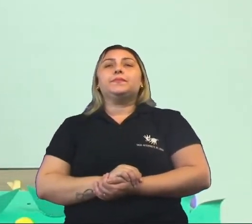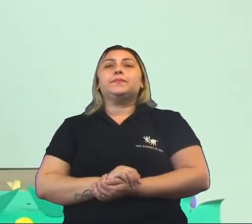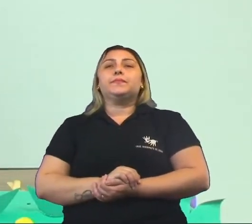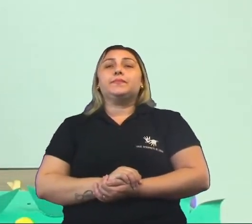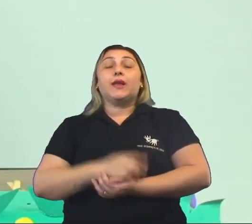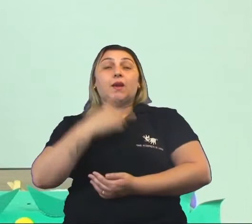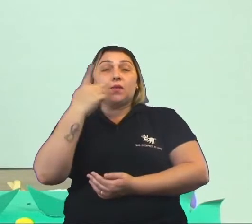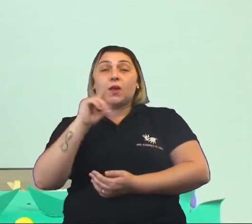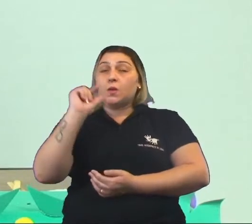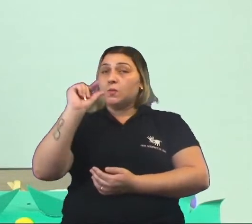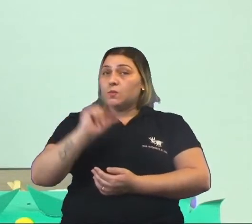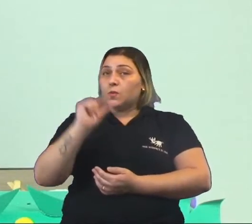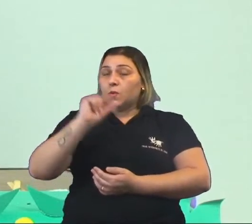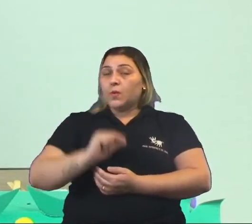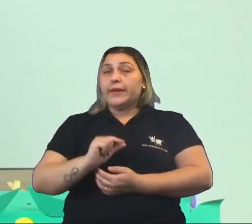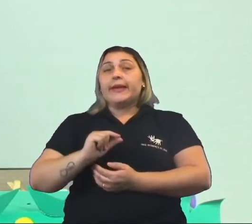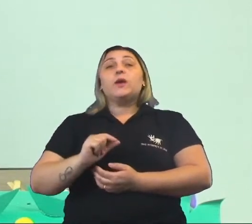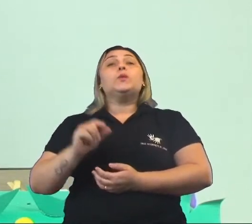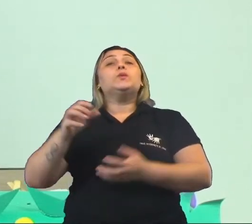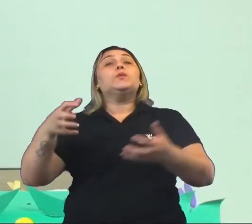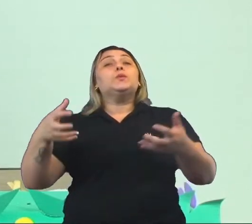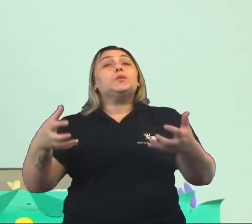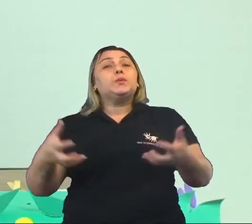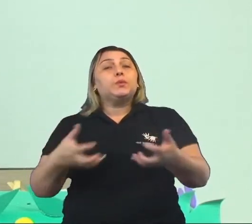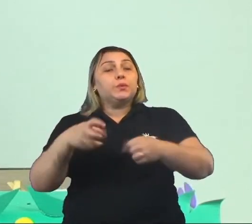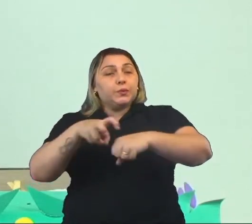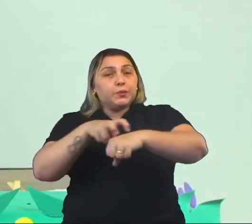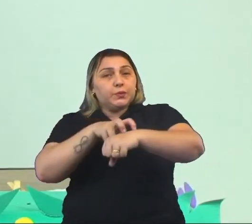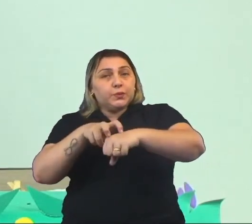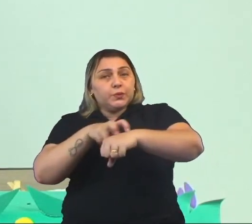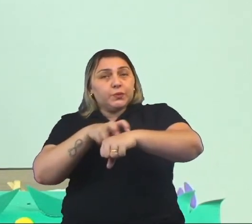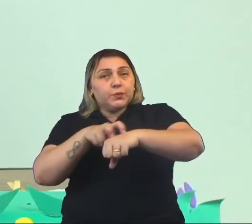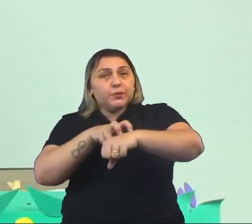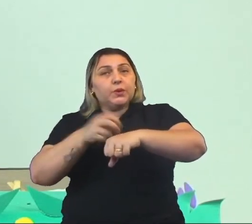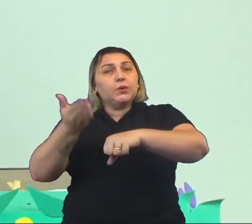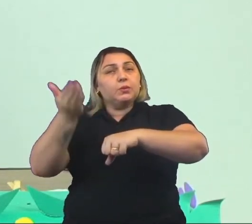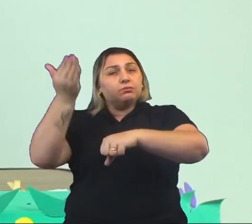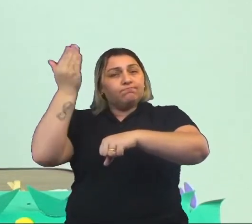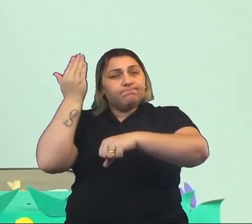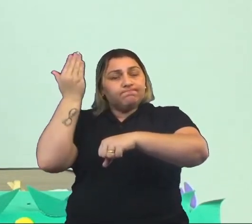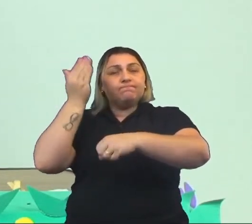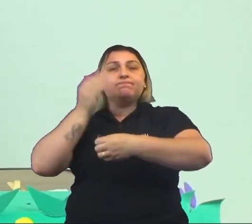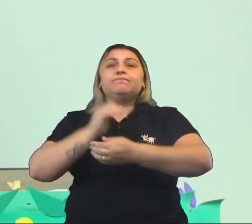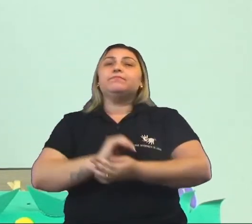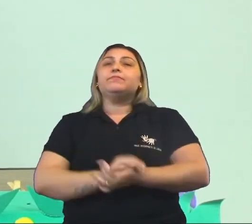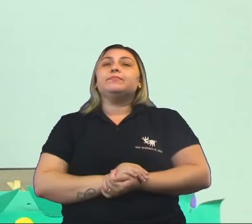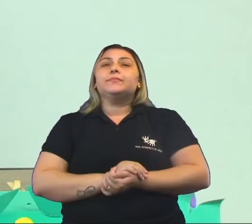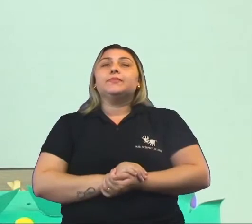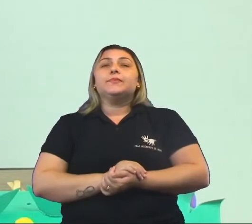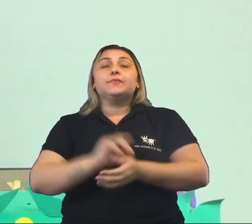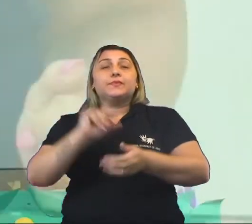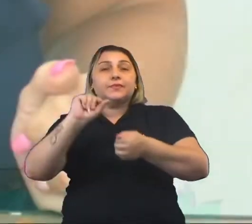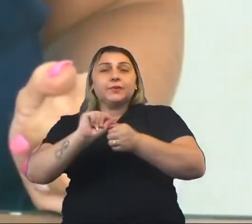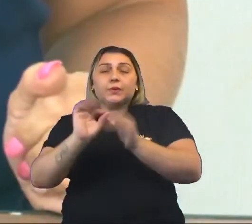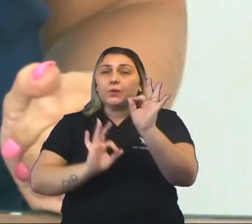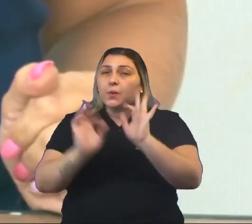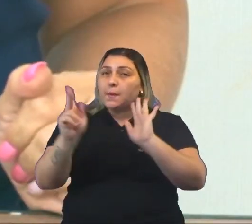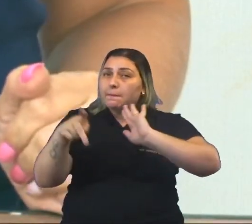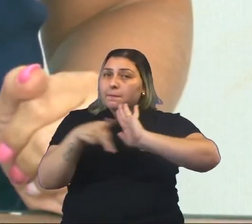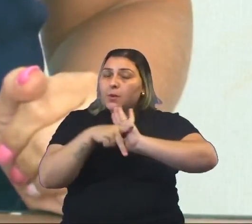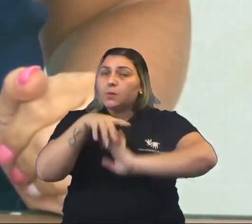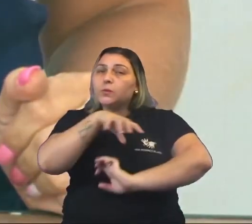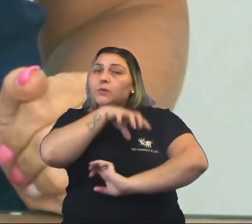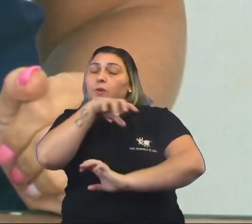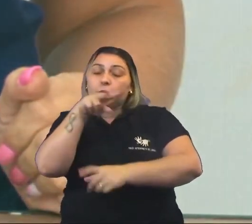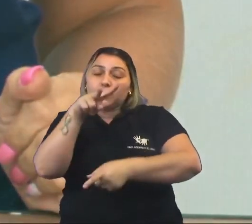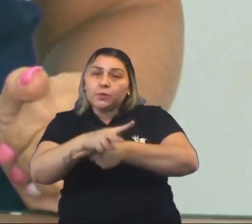Vamos falar um pouquinho dos vegetais. Assim como no passado, eles criavam seus próprios